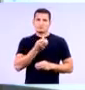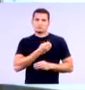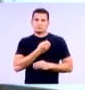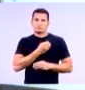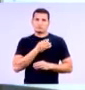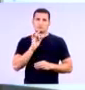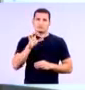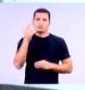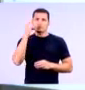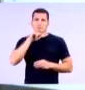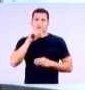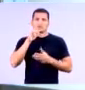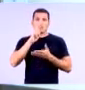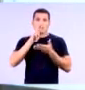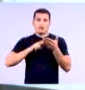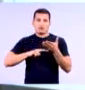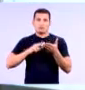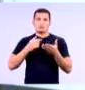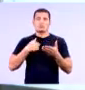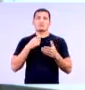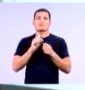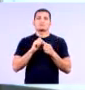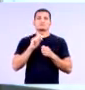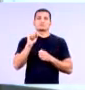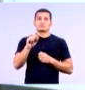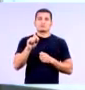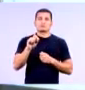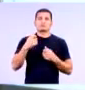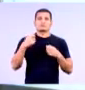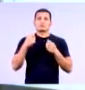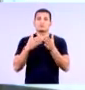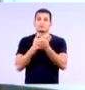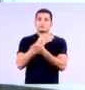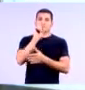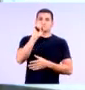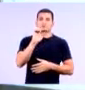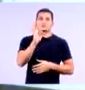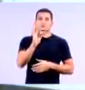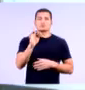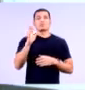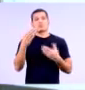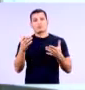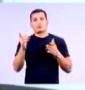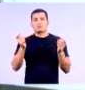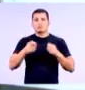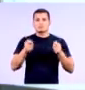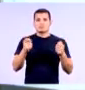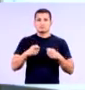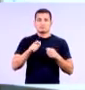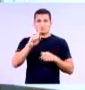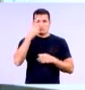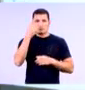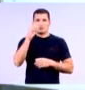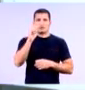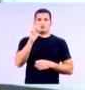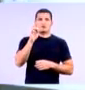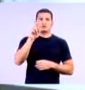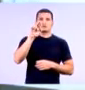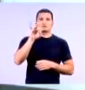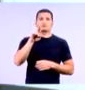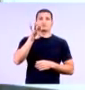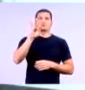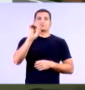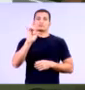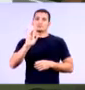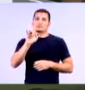só consiga ler, o que eu tenho que fazer? Eu tenho que tirar o set. Então, é possível criar atributos só com get,